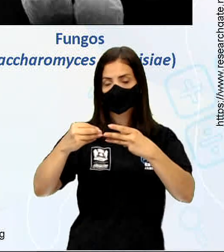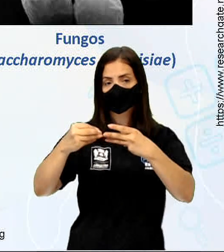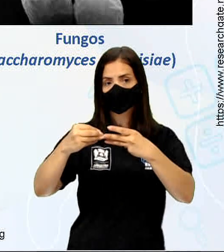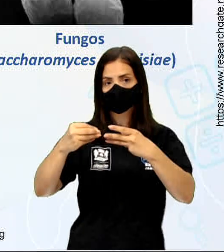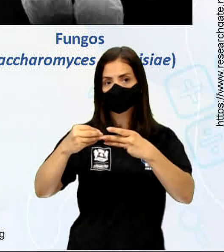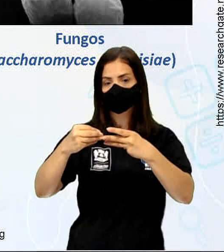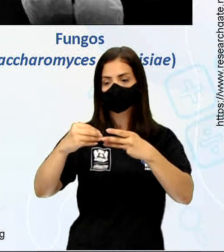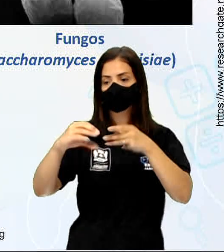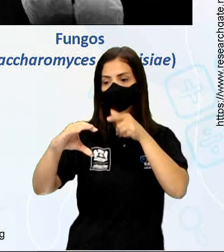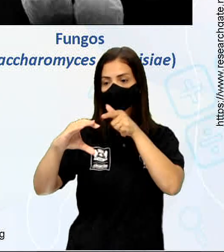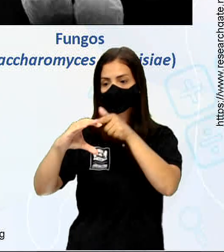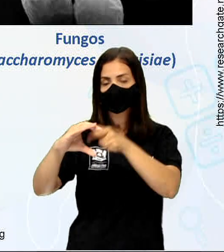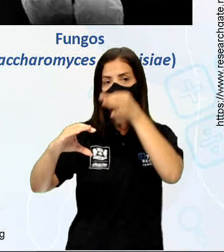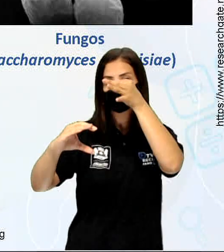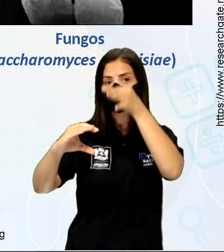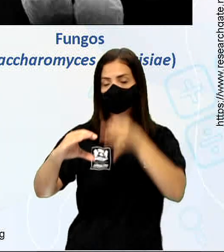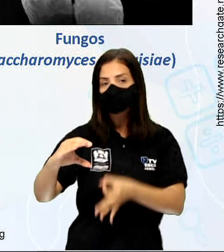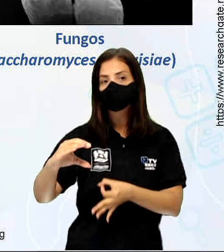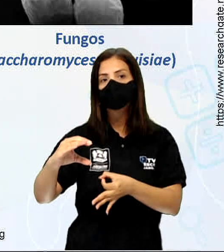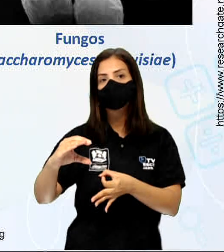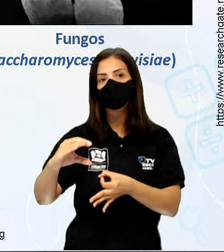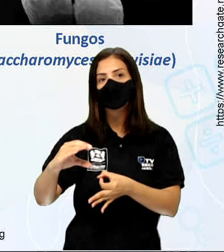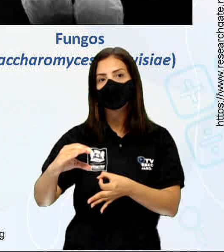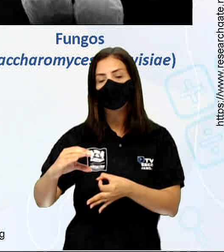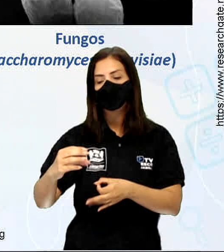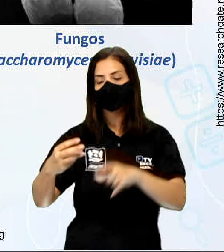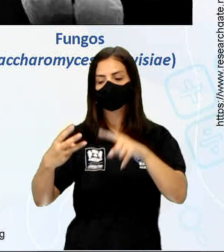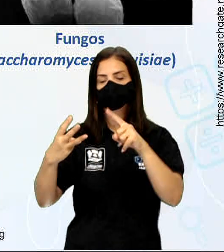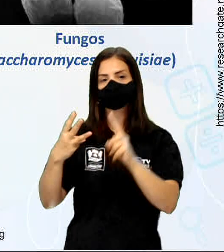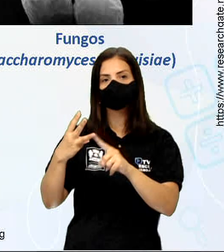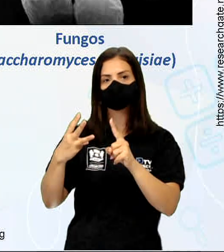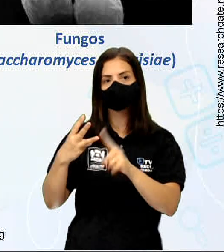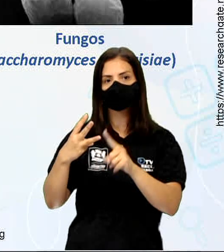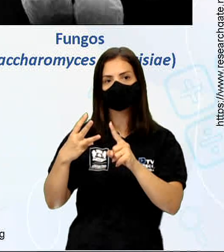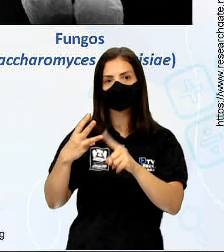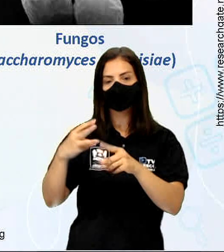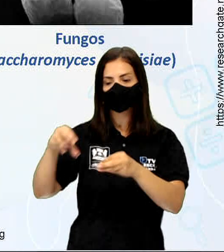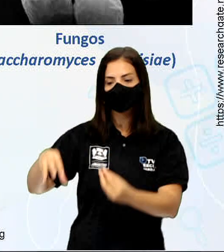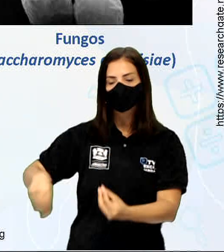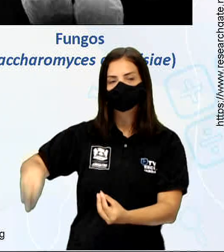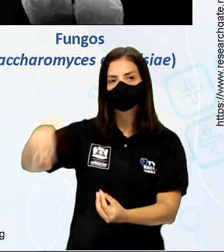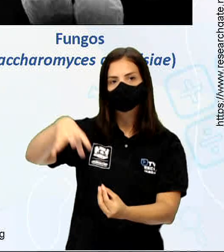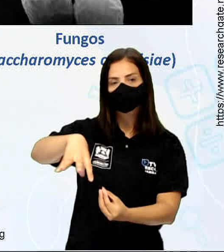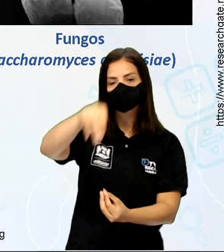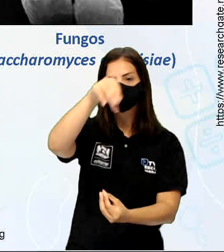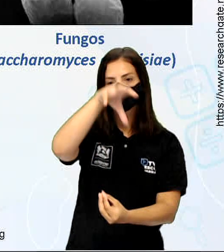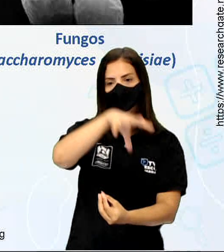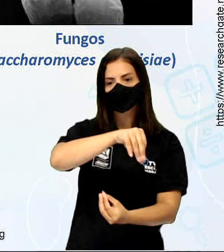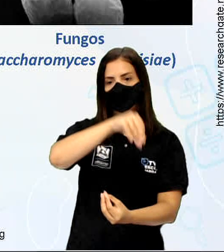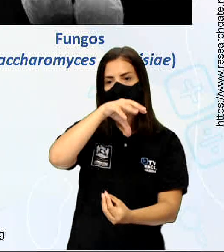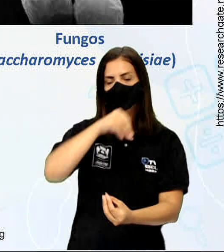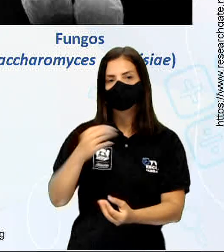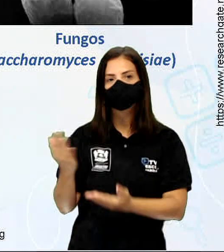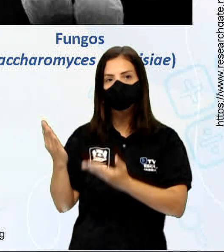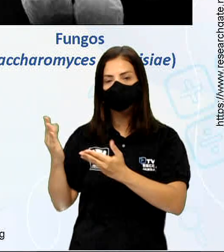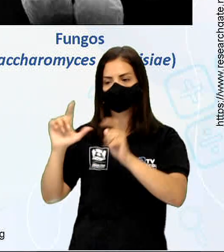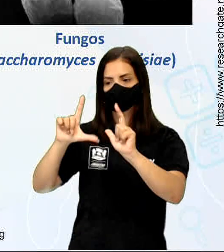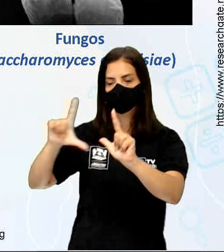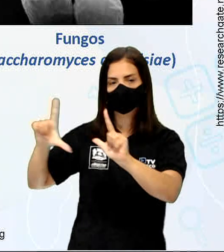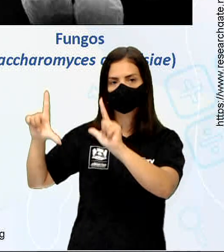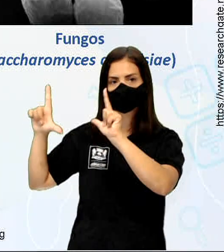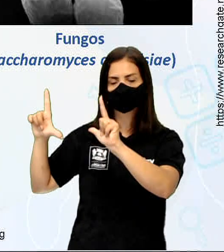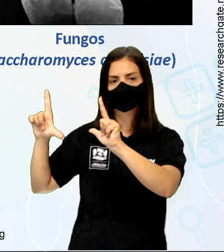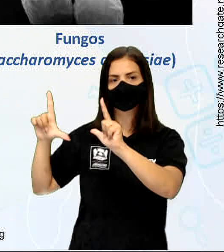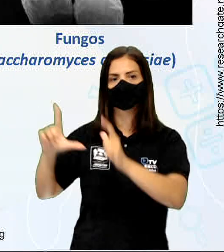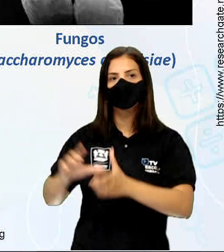são procariontes. E a gente tem o fungo aí, conhecido como fermento biológico, que é o Saccharomyces cerevisiae, que